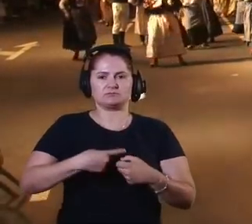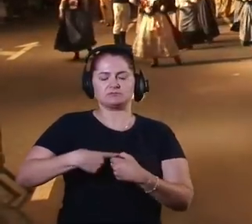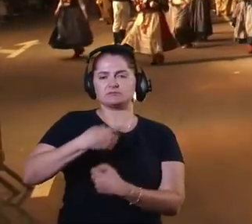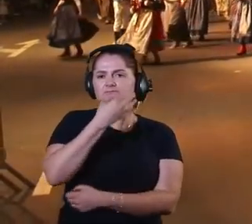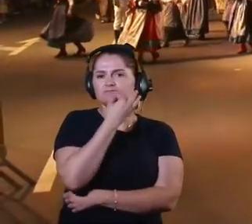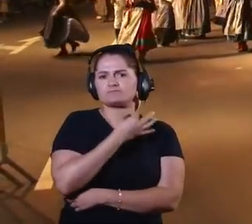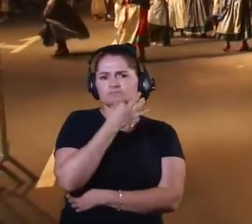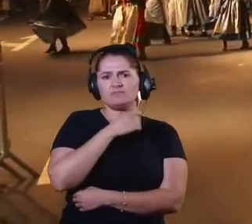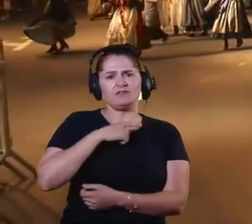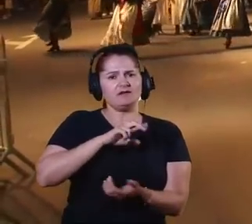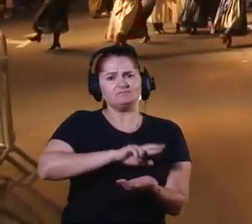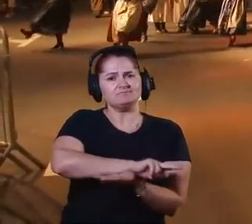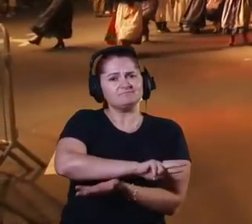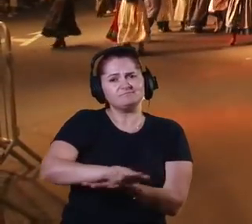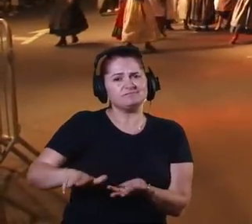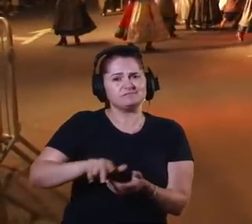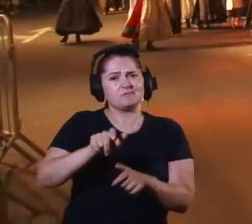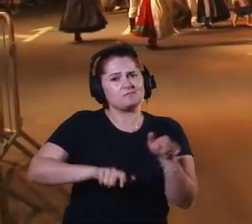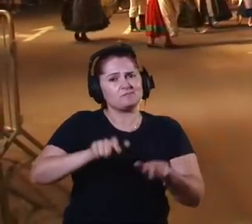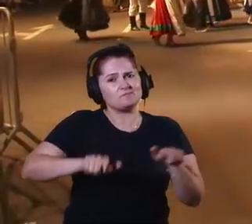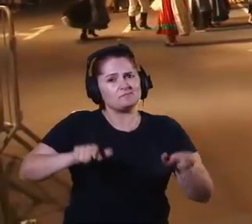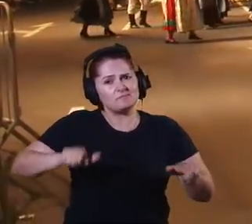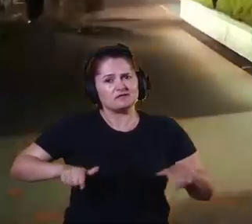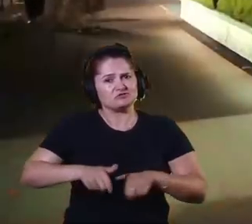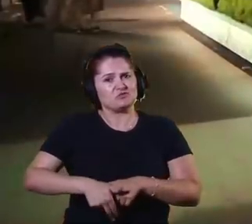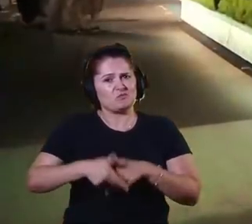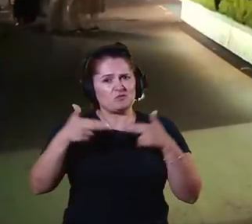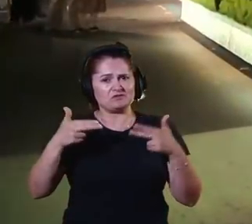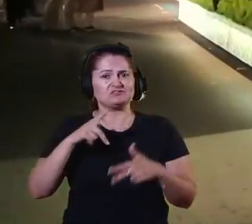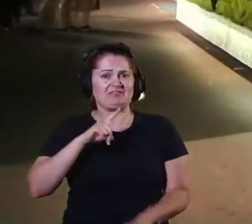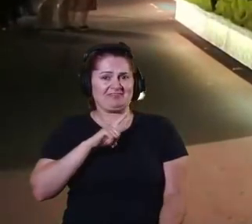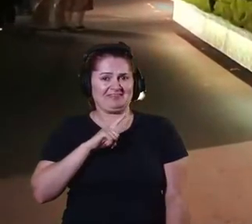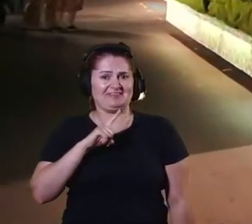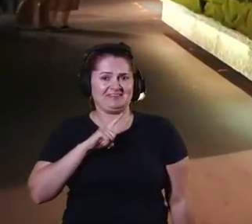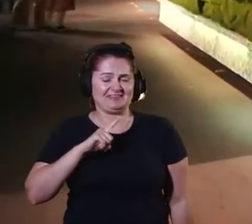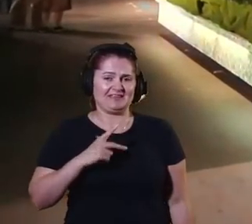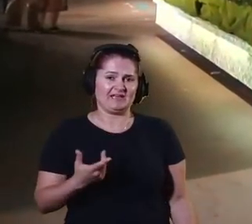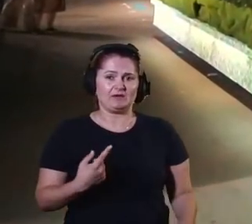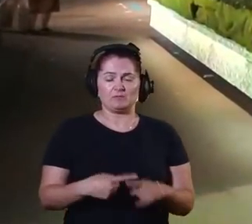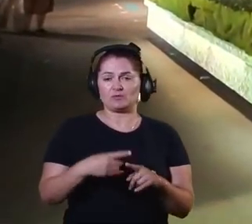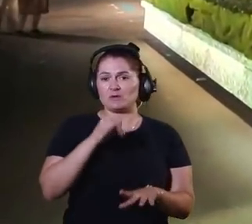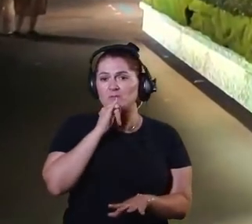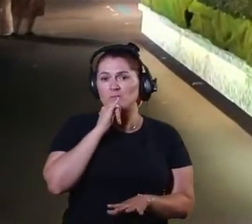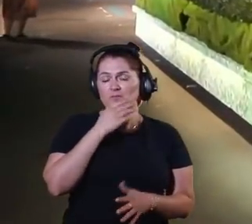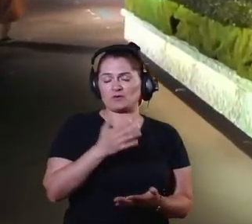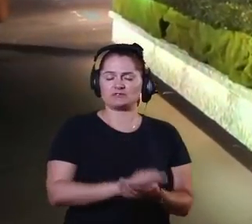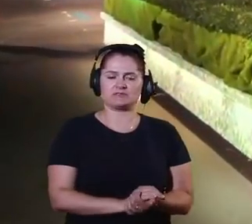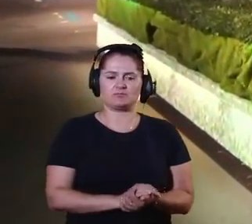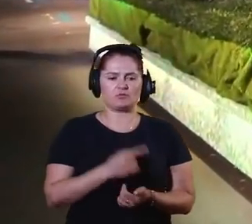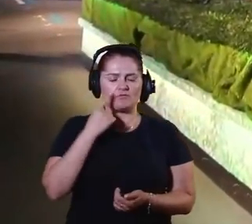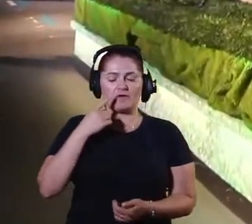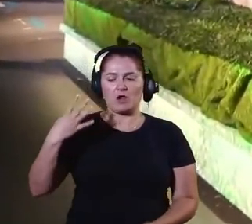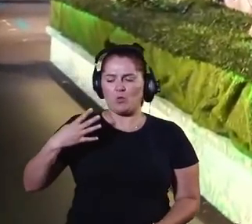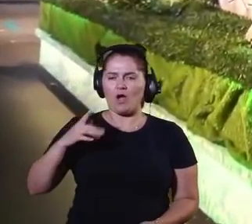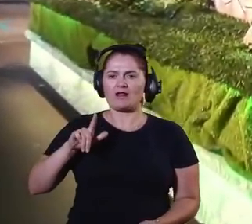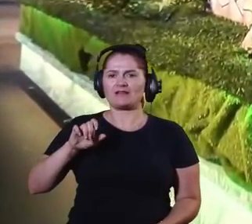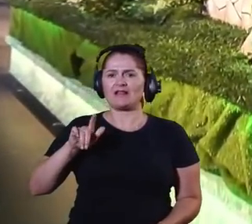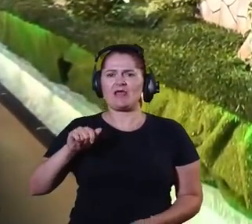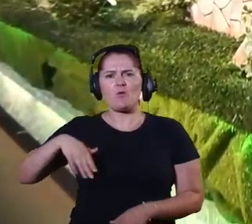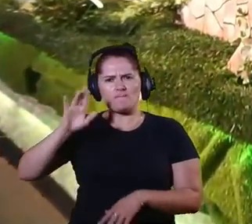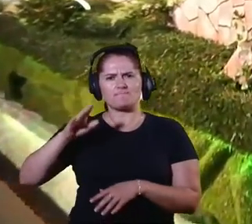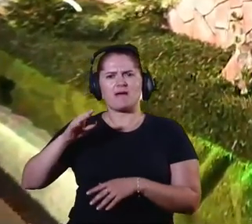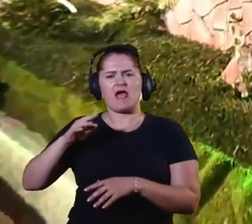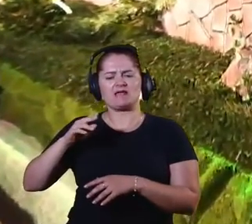lá naqueles campos e tal, é muito diferente do que a Quarta Légua, onde residem mais